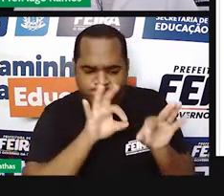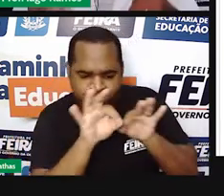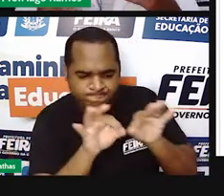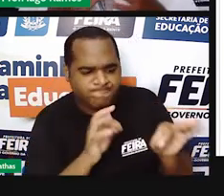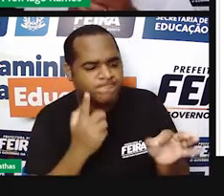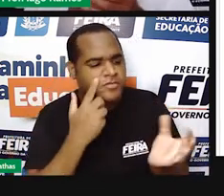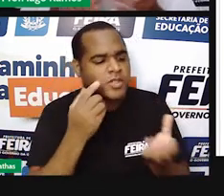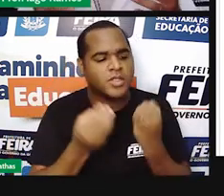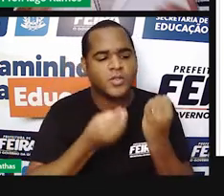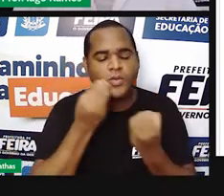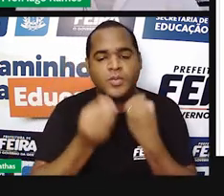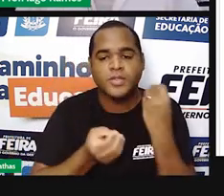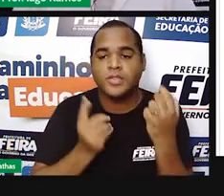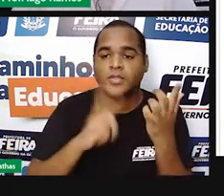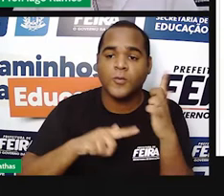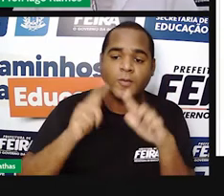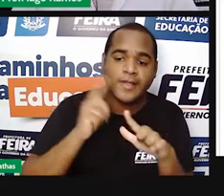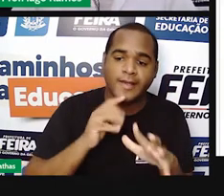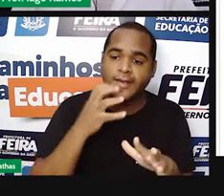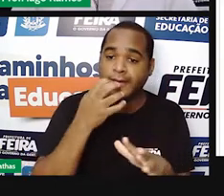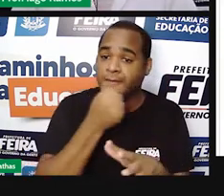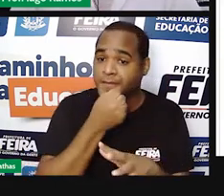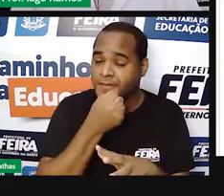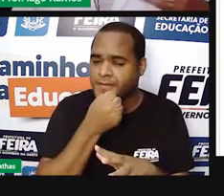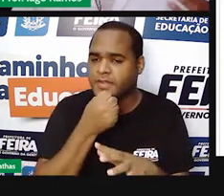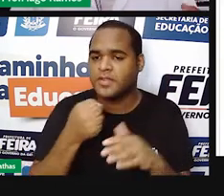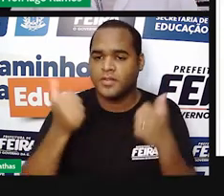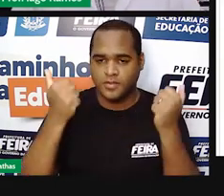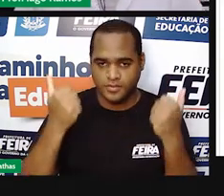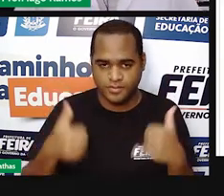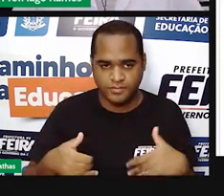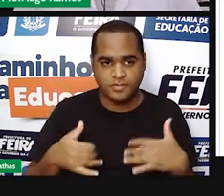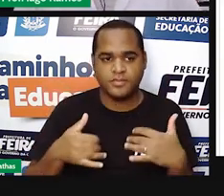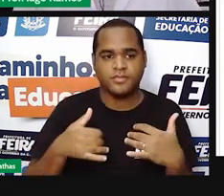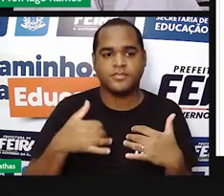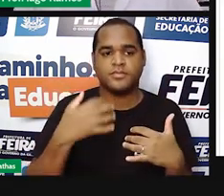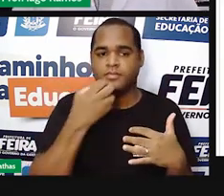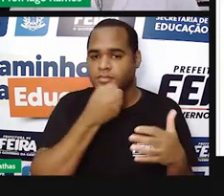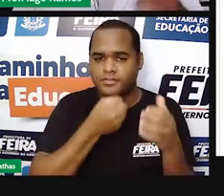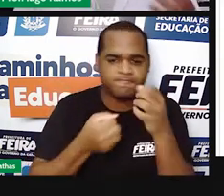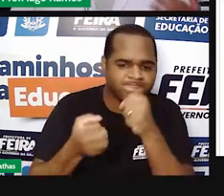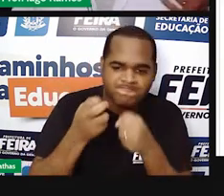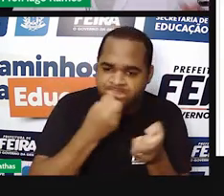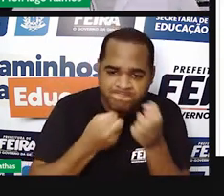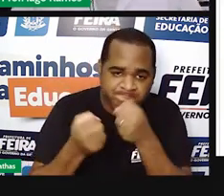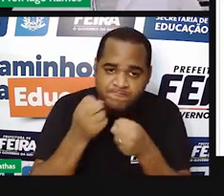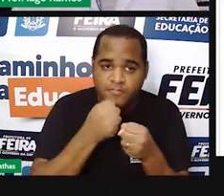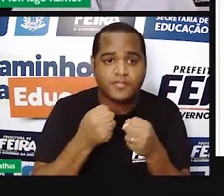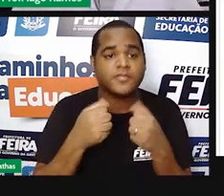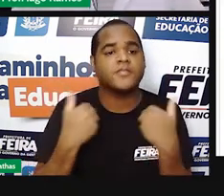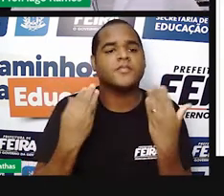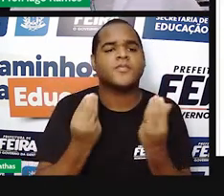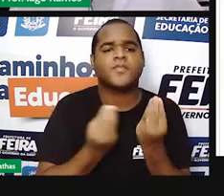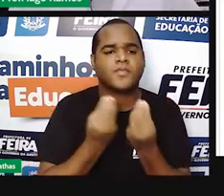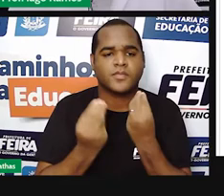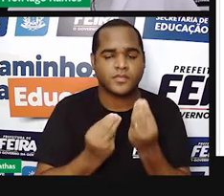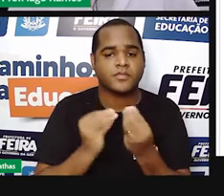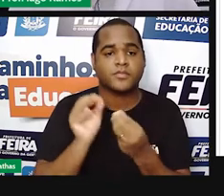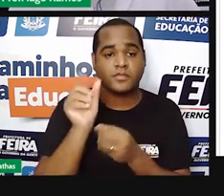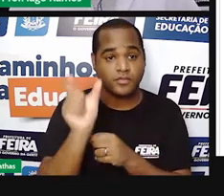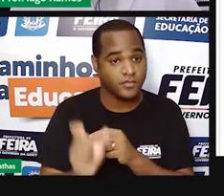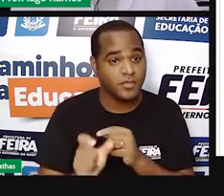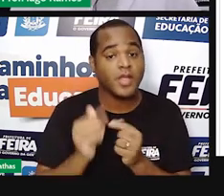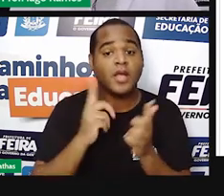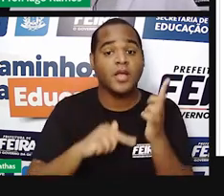estratégia a gente consegue contar muito rapidamente a quantidade de maneiras só que né